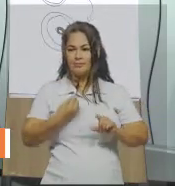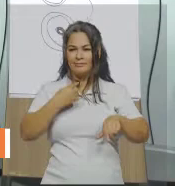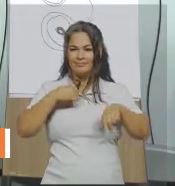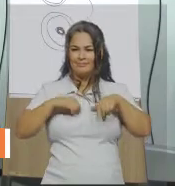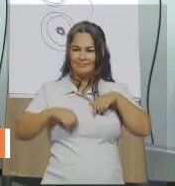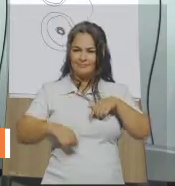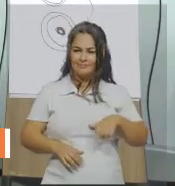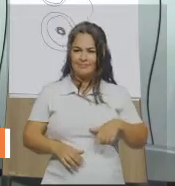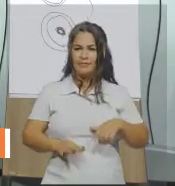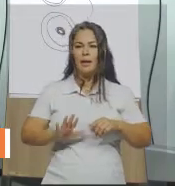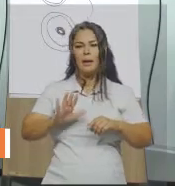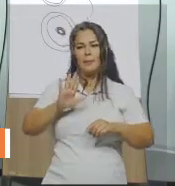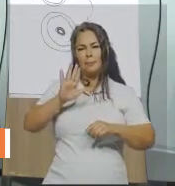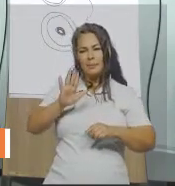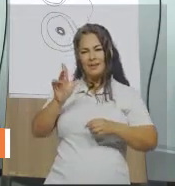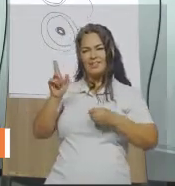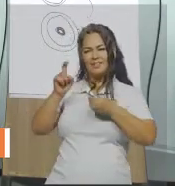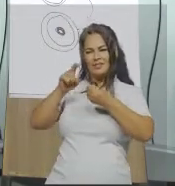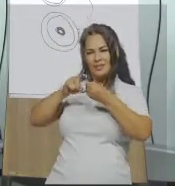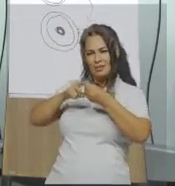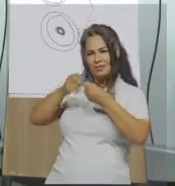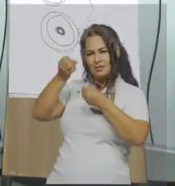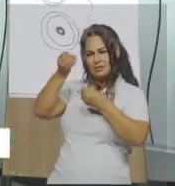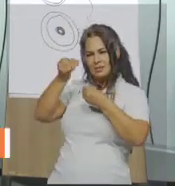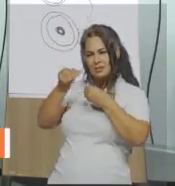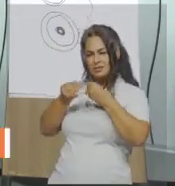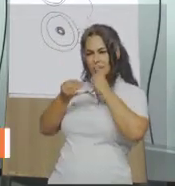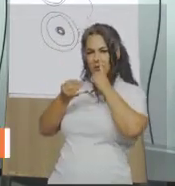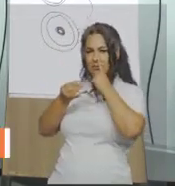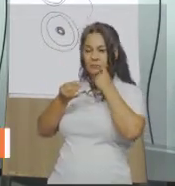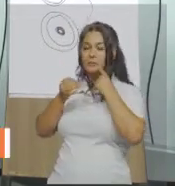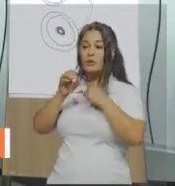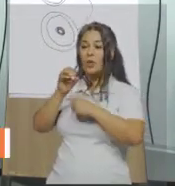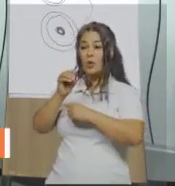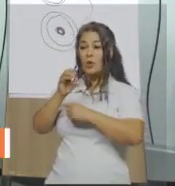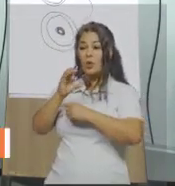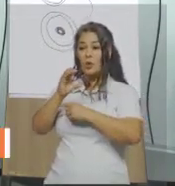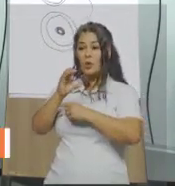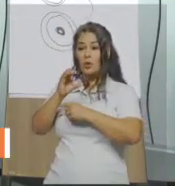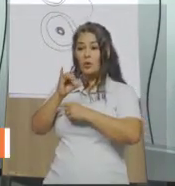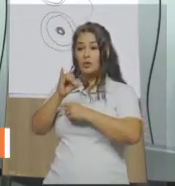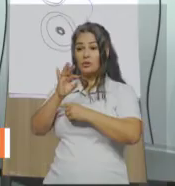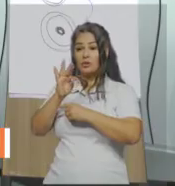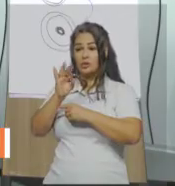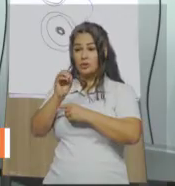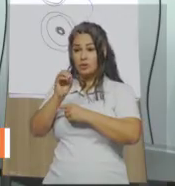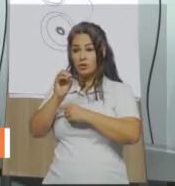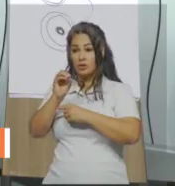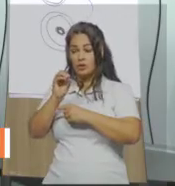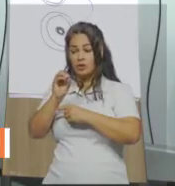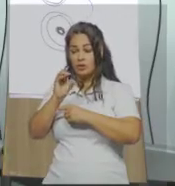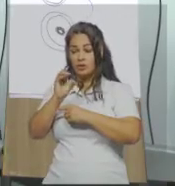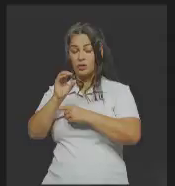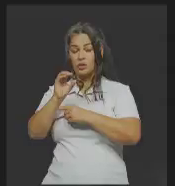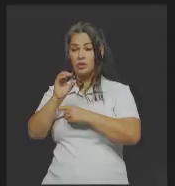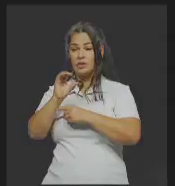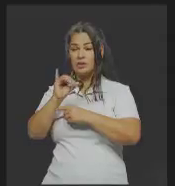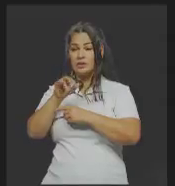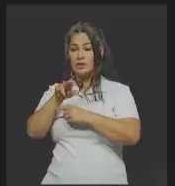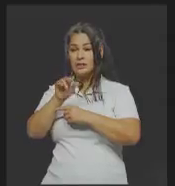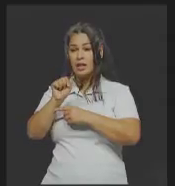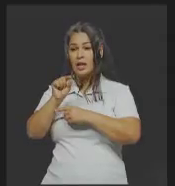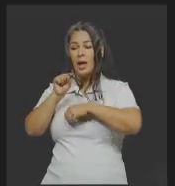Só relembrando, como dito lá no caso do hipotálamo, a ocitocina estimula a contração do útero durante o parto e a